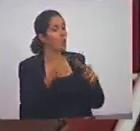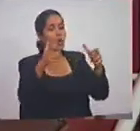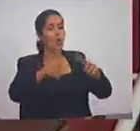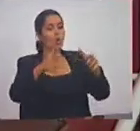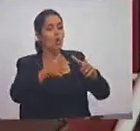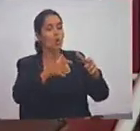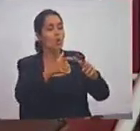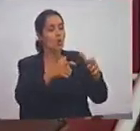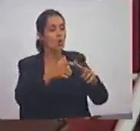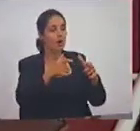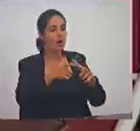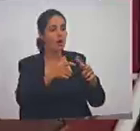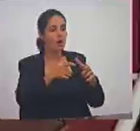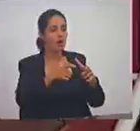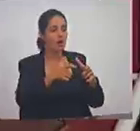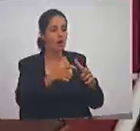CSU.